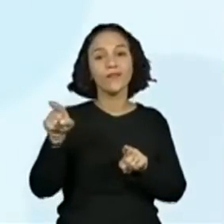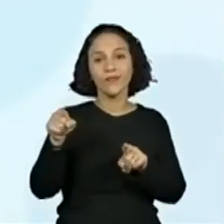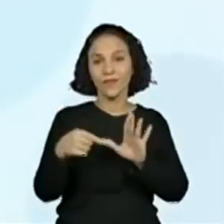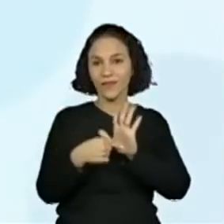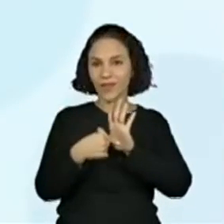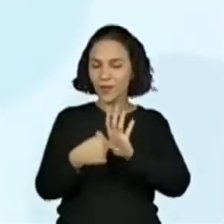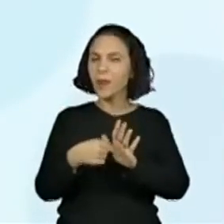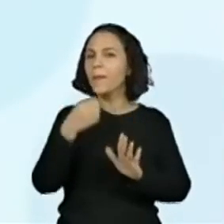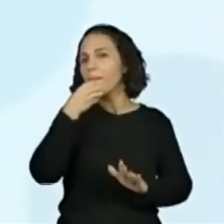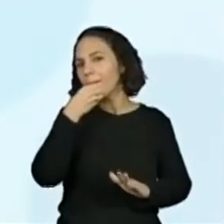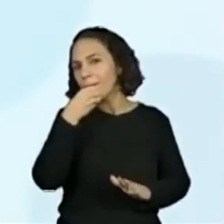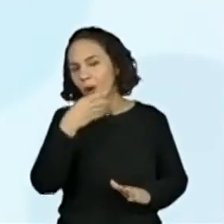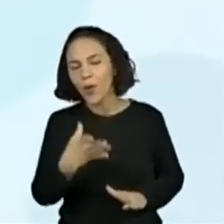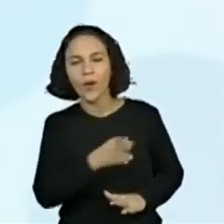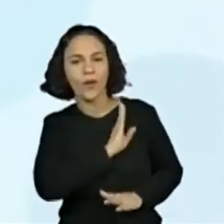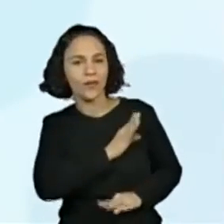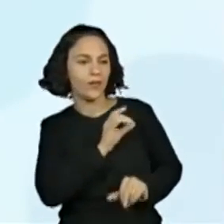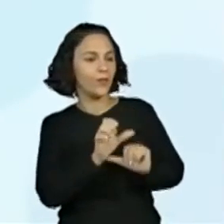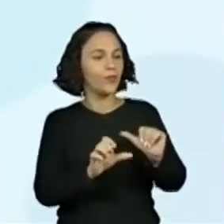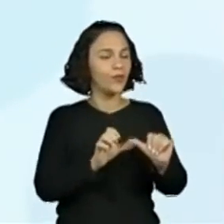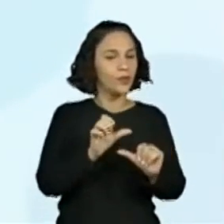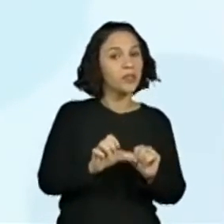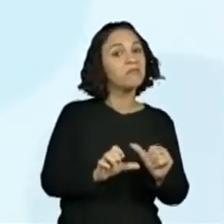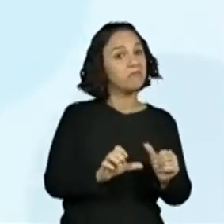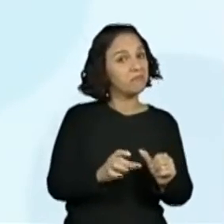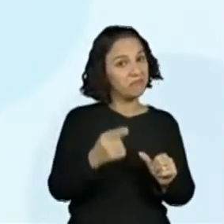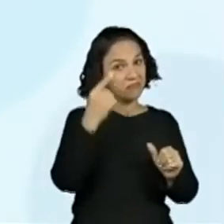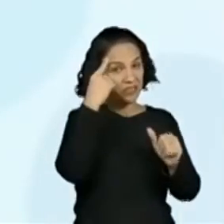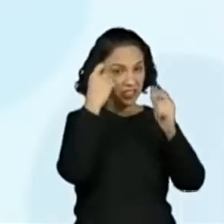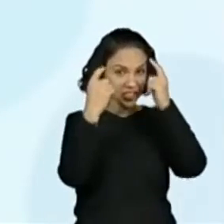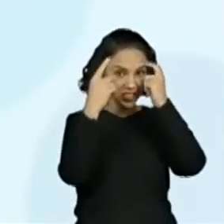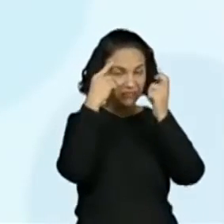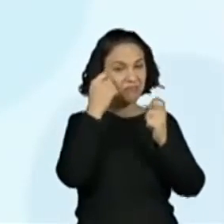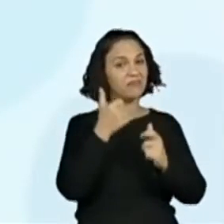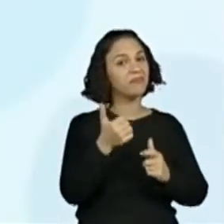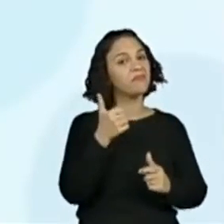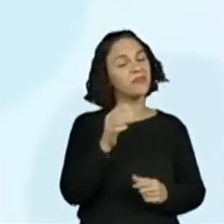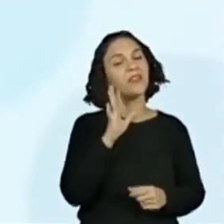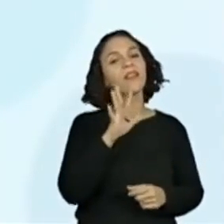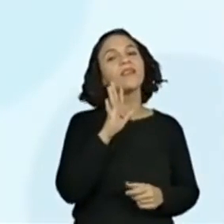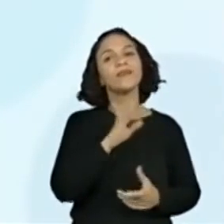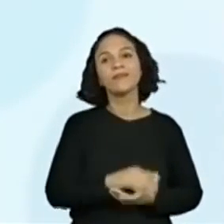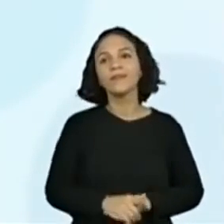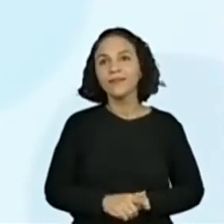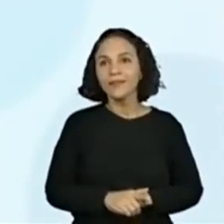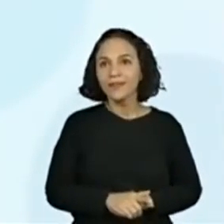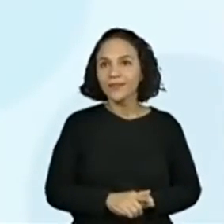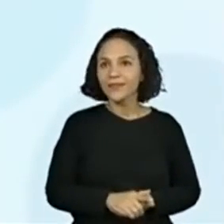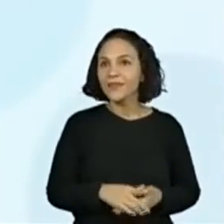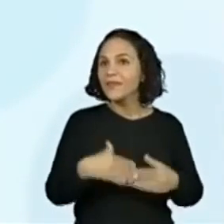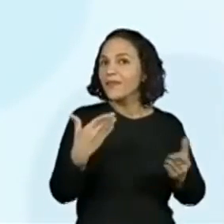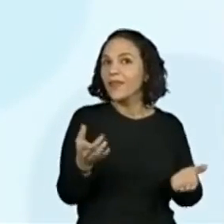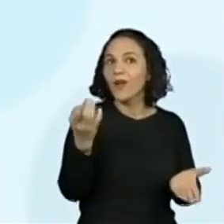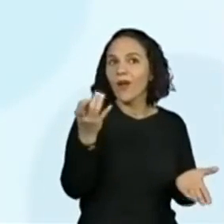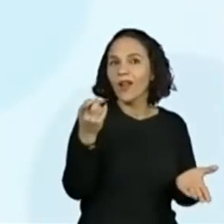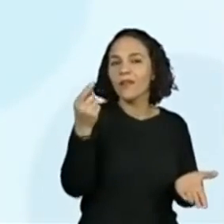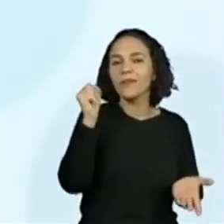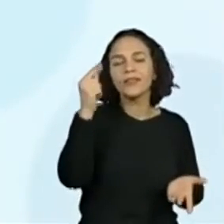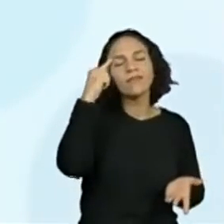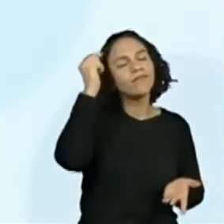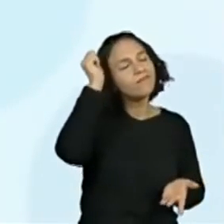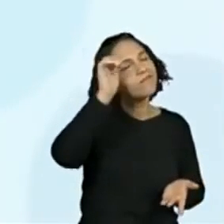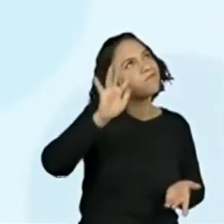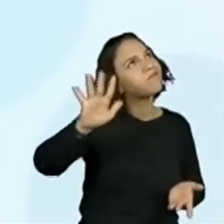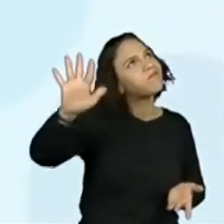para ele, transformou o coração. A gente vai ter ótimas dicas ali para escrever. Então, agora, depois que a gente começar a escrever, então, e aí que você vai dar asas para a